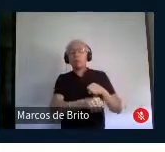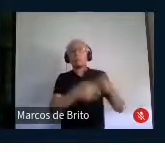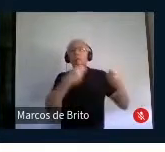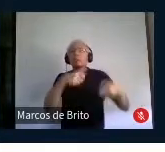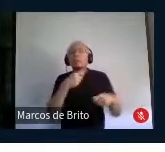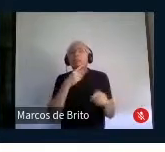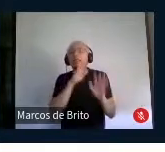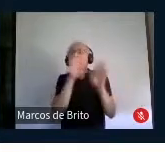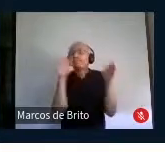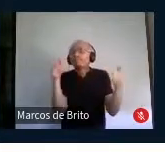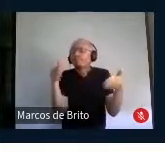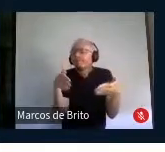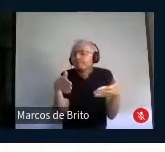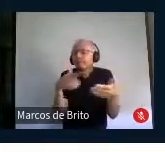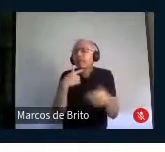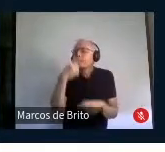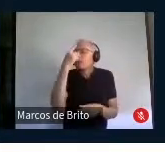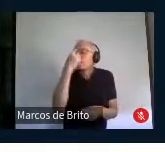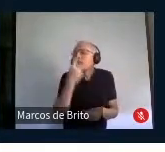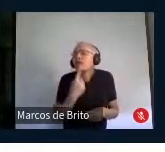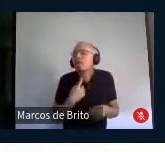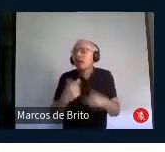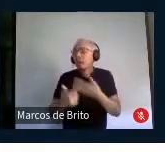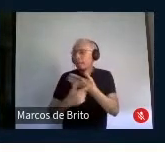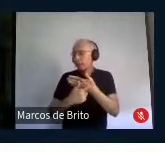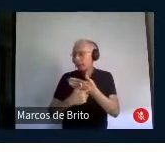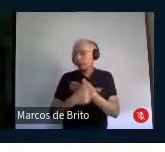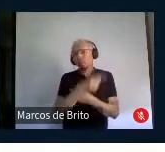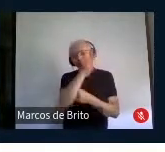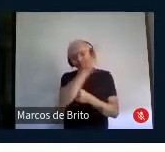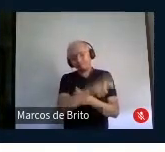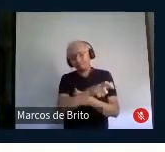observar esse perfil e esse papel.